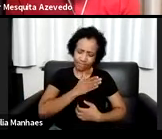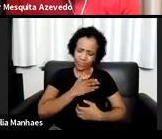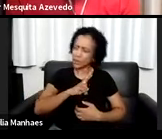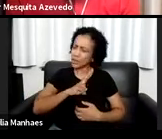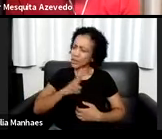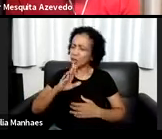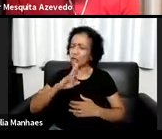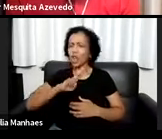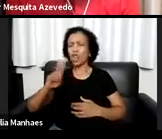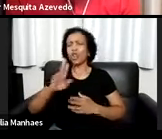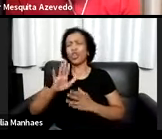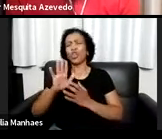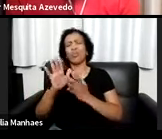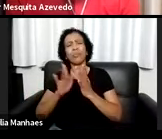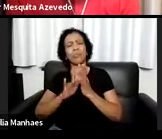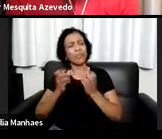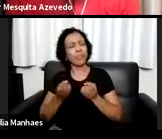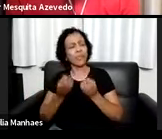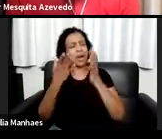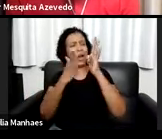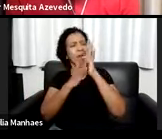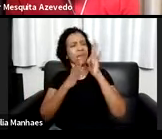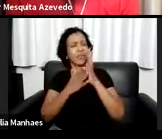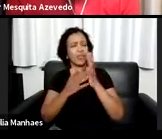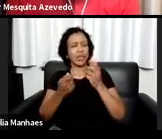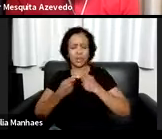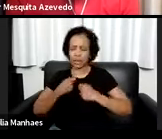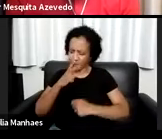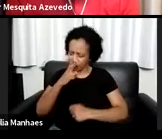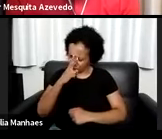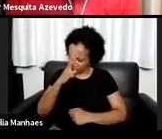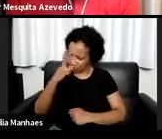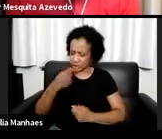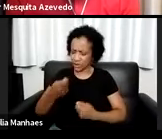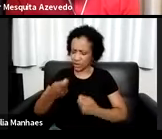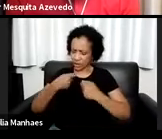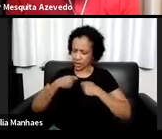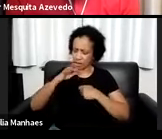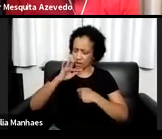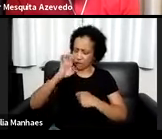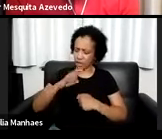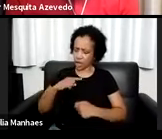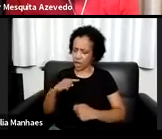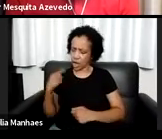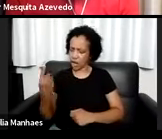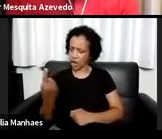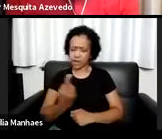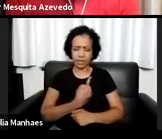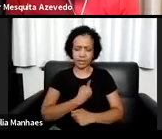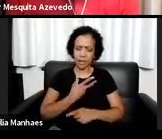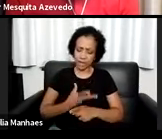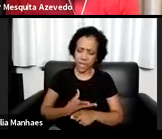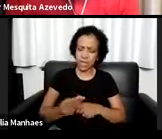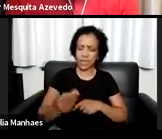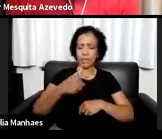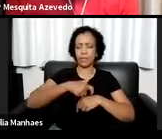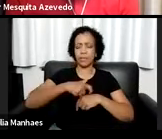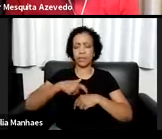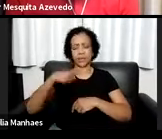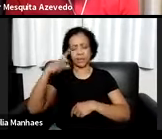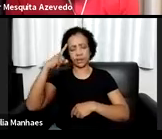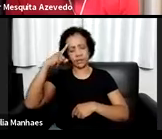seja glorificado. Fortalece a nossa fé e ajuda-nos a transpor esse momento tão difícil. Recebe, ó Senhor,